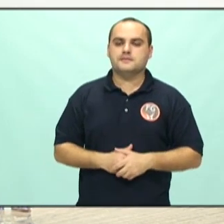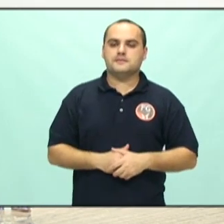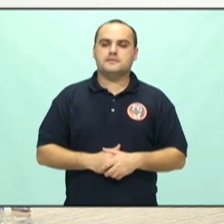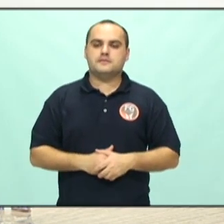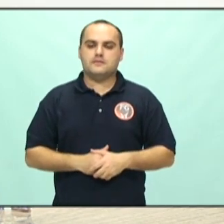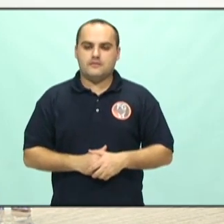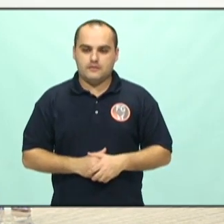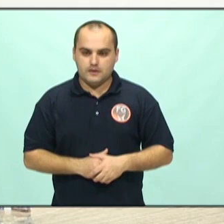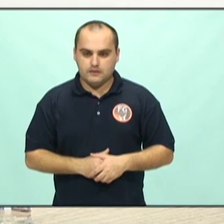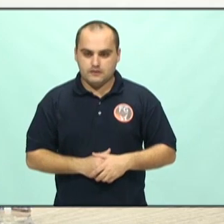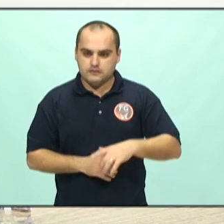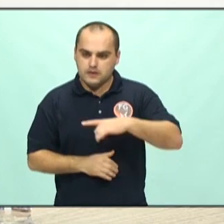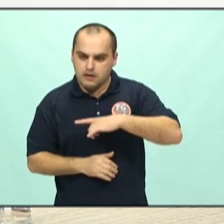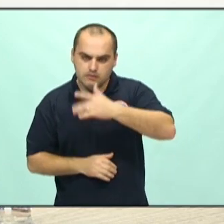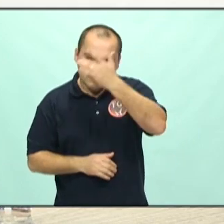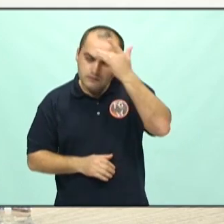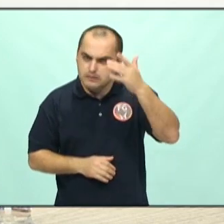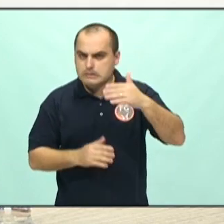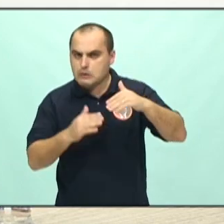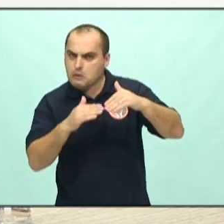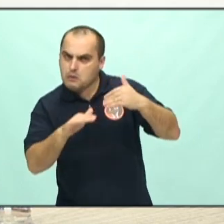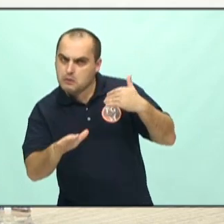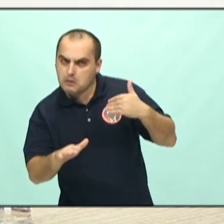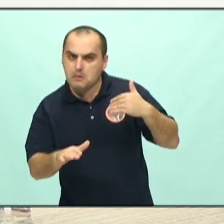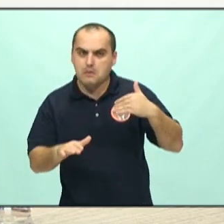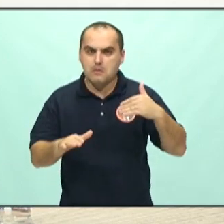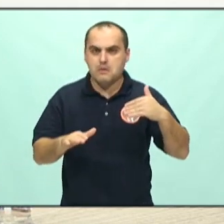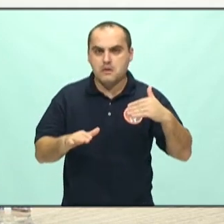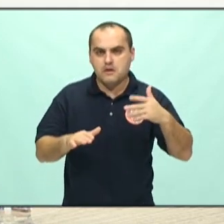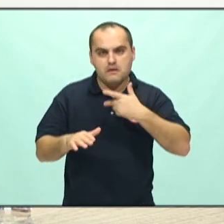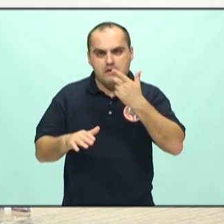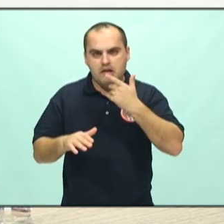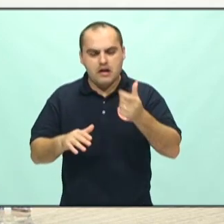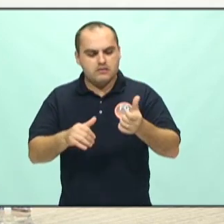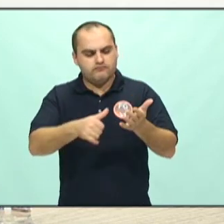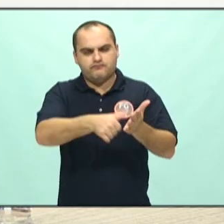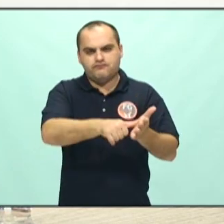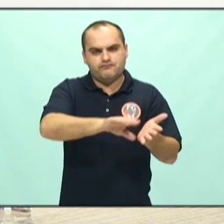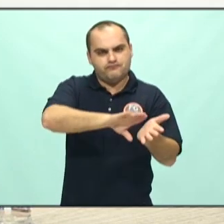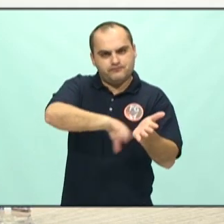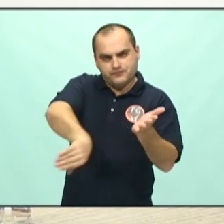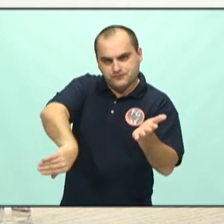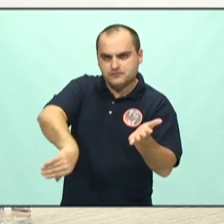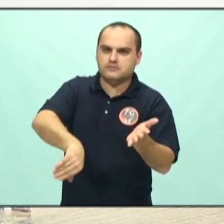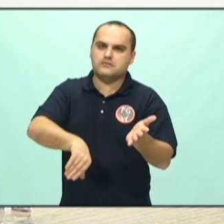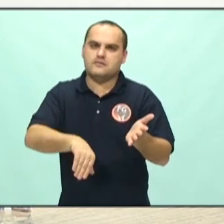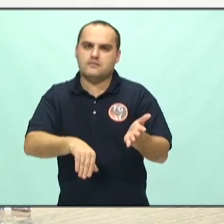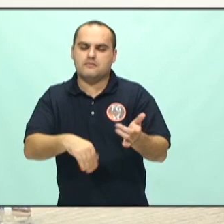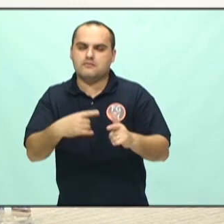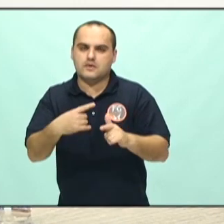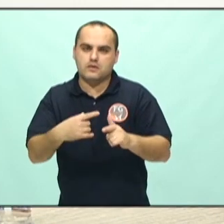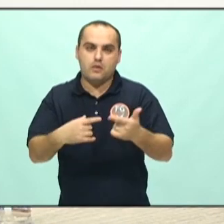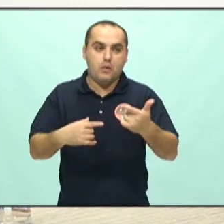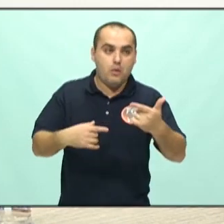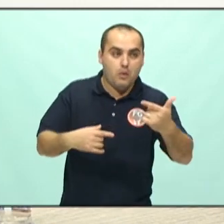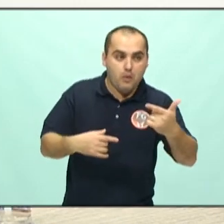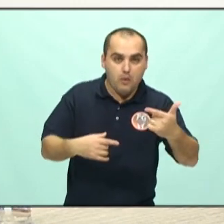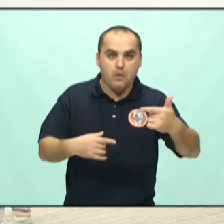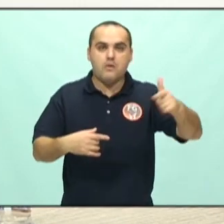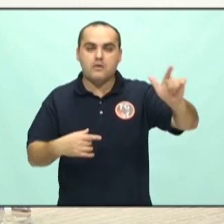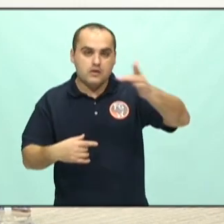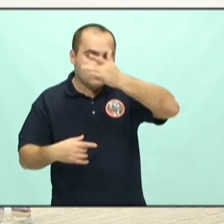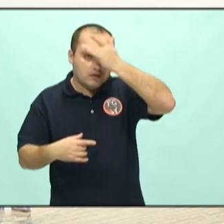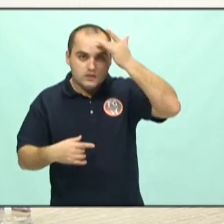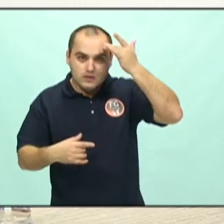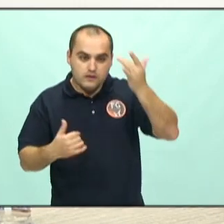algumas pessoas se descontentaram com essa situação, acabaram se desfiliando do sindicato. Por sua vez, outras